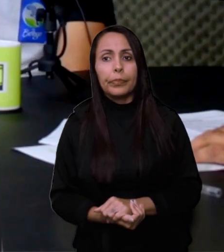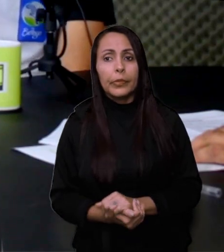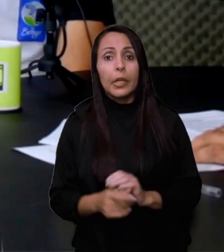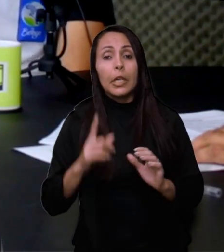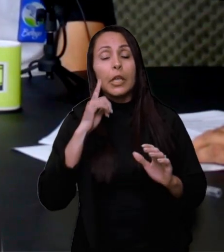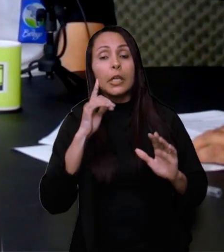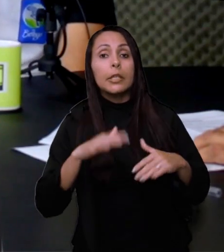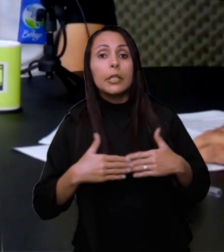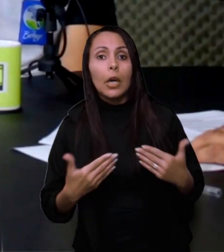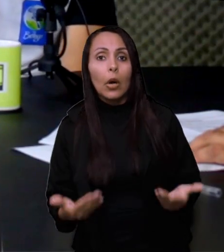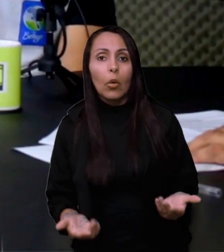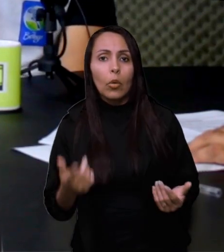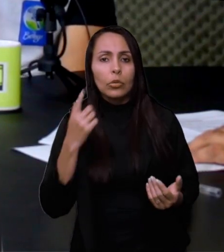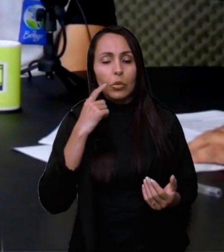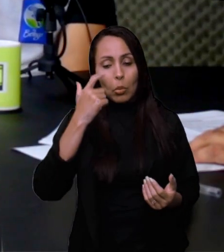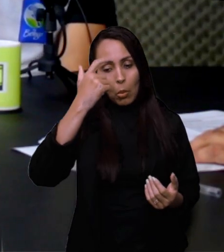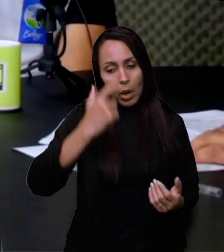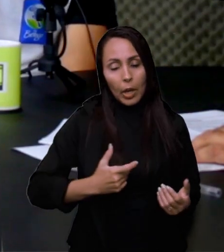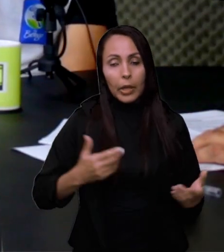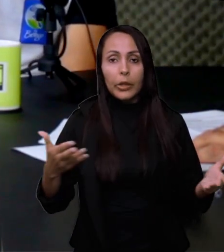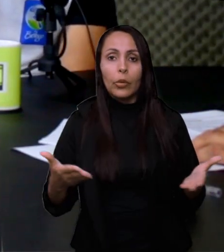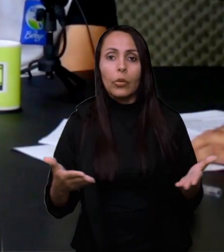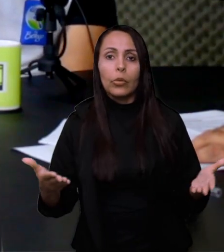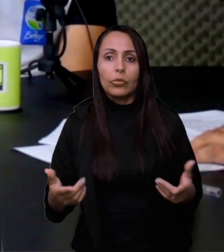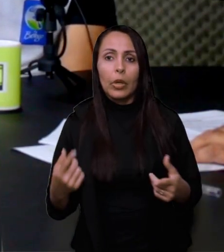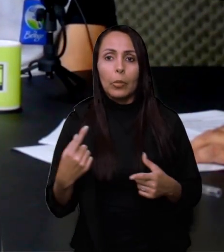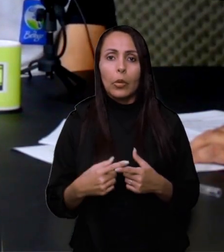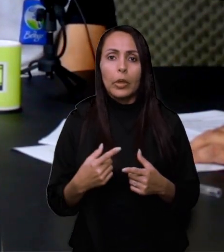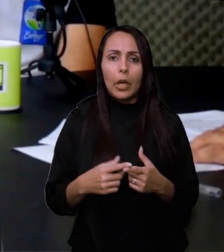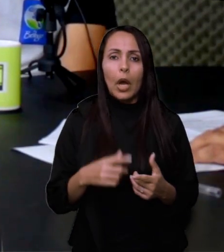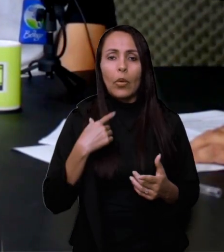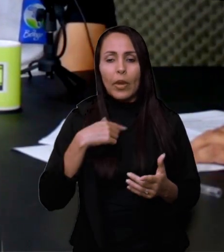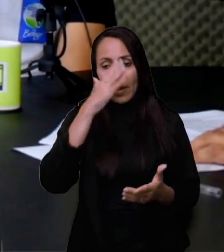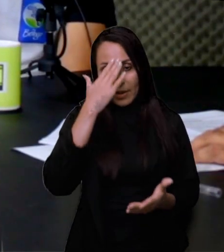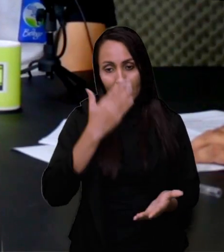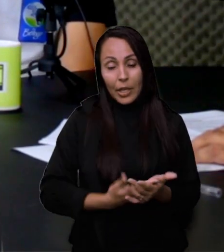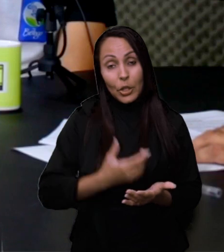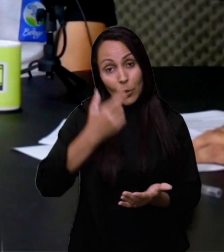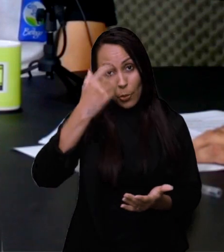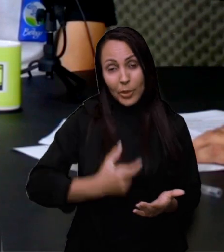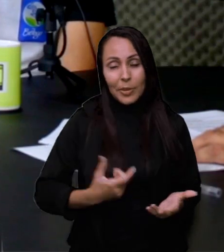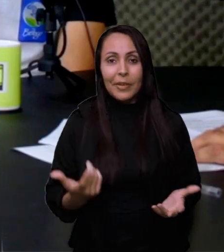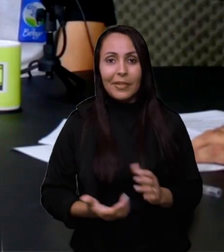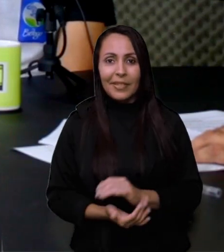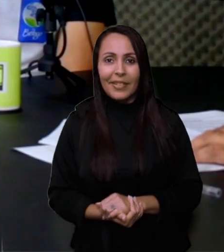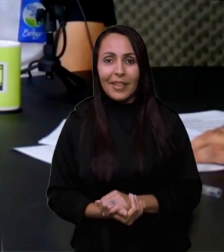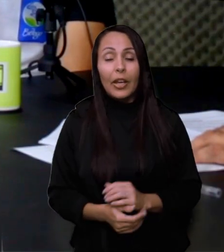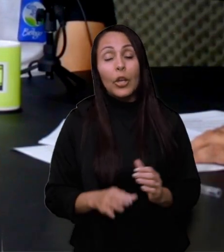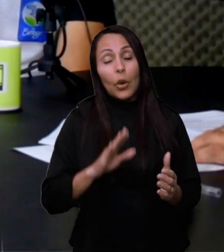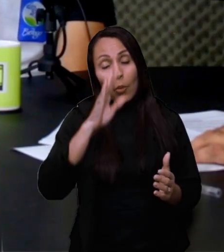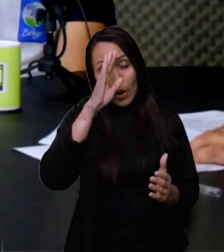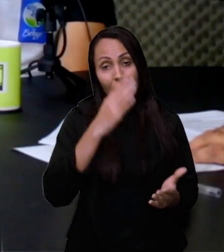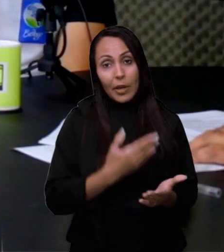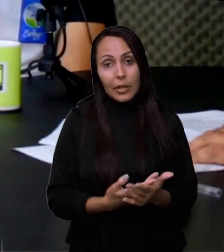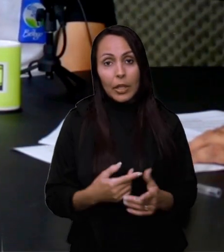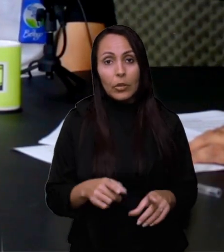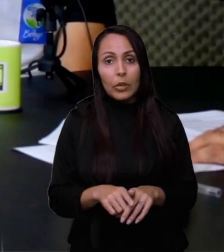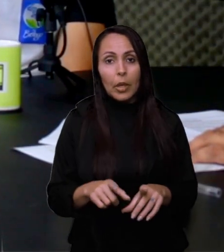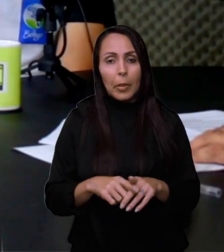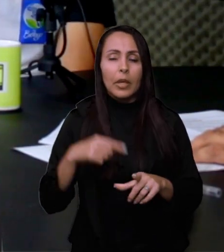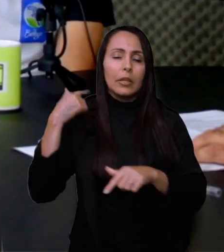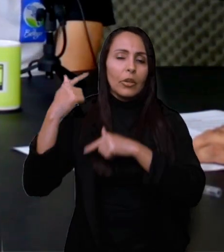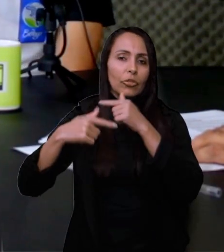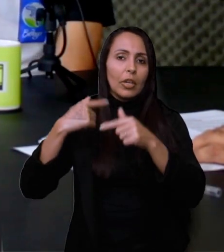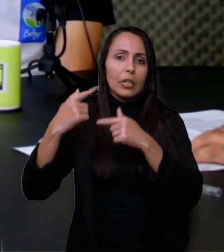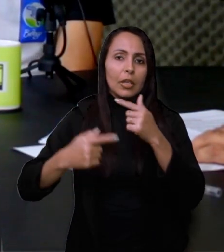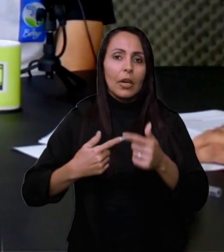Então, se eu estou aqui hoje, é porque alguém acreditou em mim e eu acredito muito na próxima geração. Eu